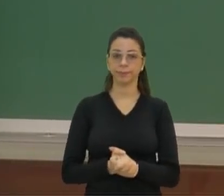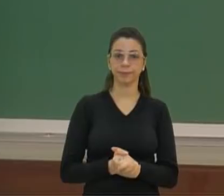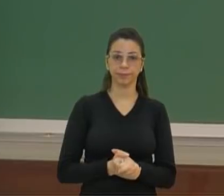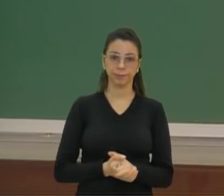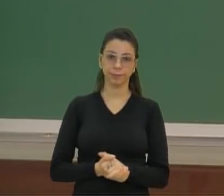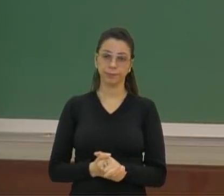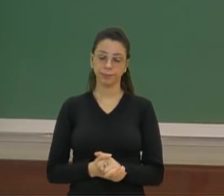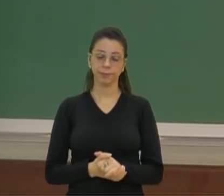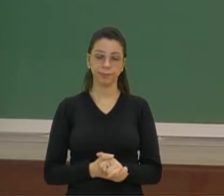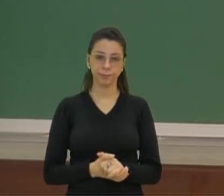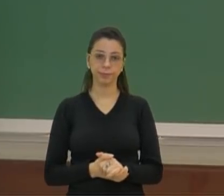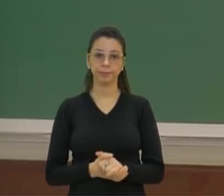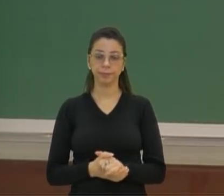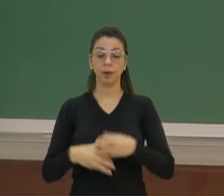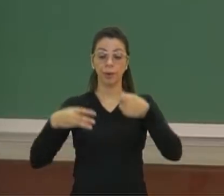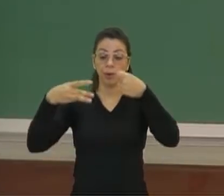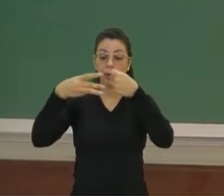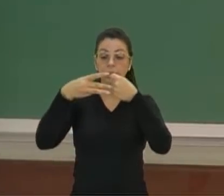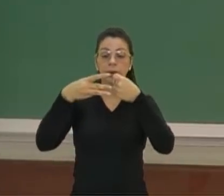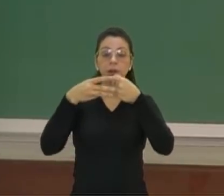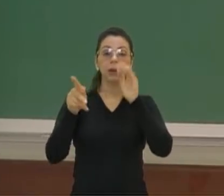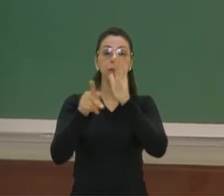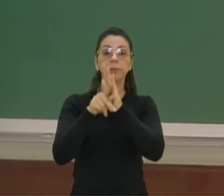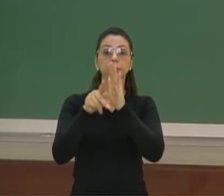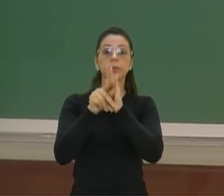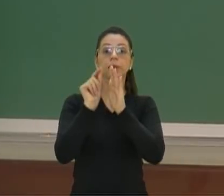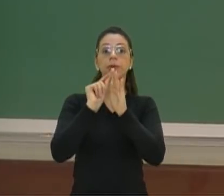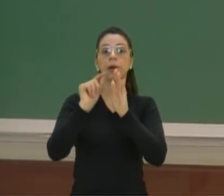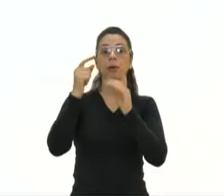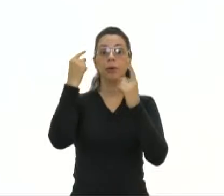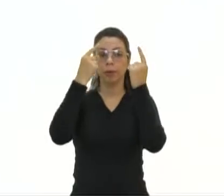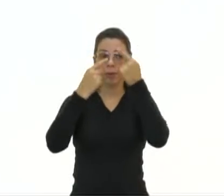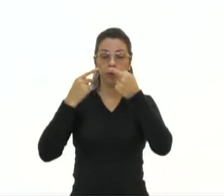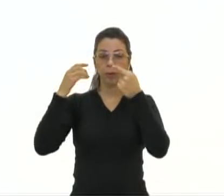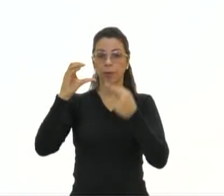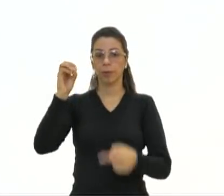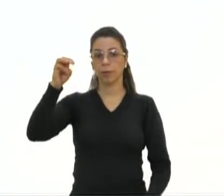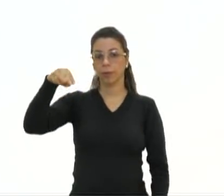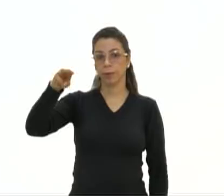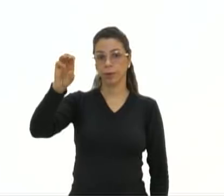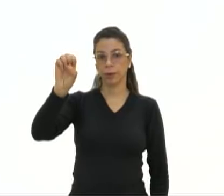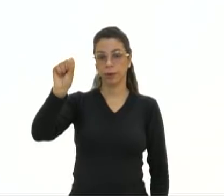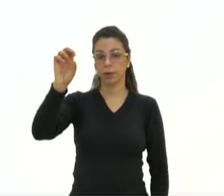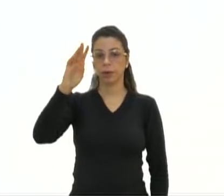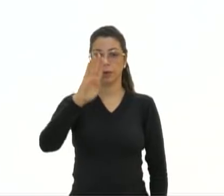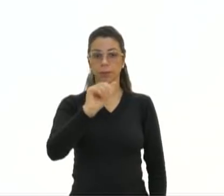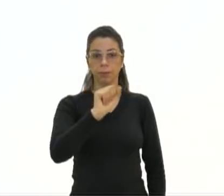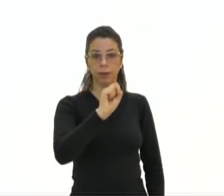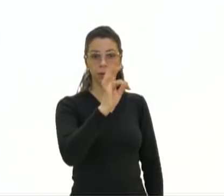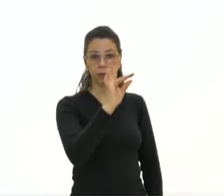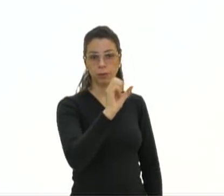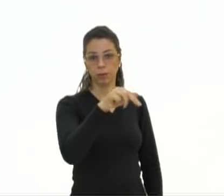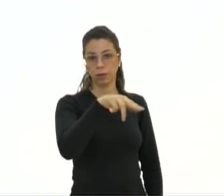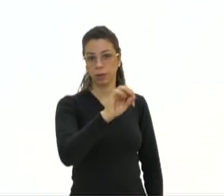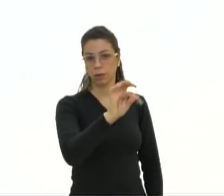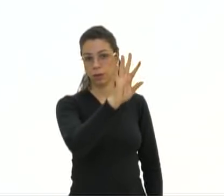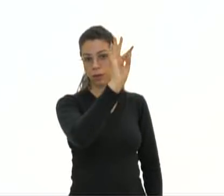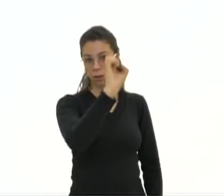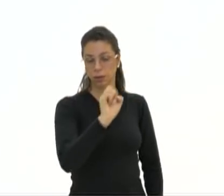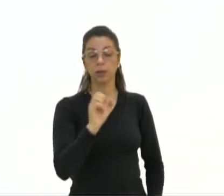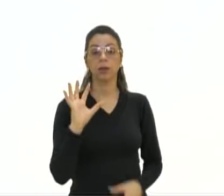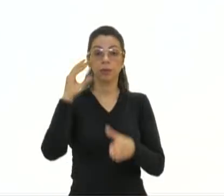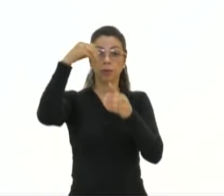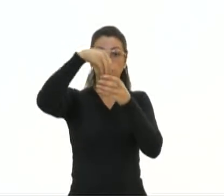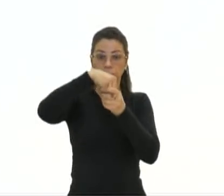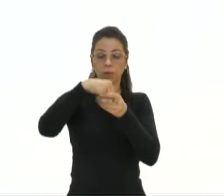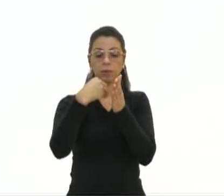as células fotorreceptoras do olho são chamadas de cones e bastonetes e ficam na retina. Esses